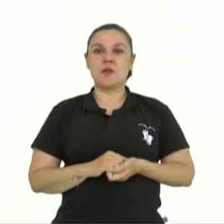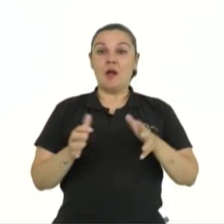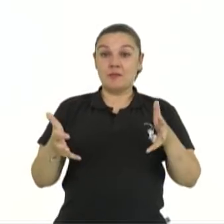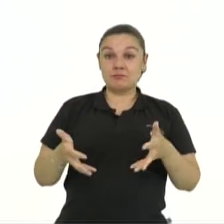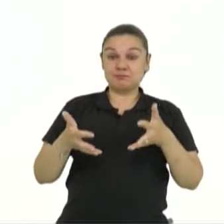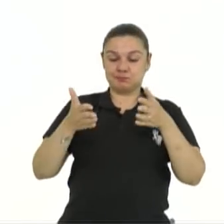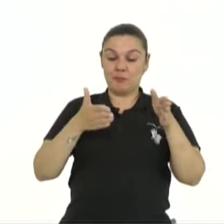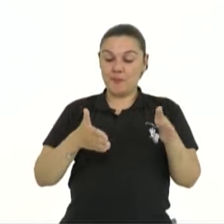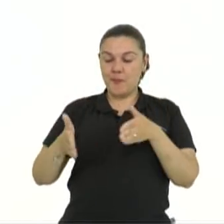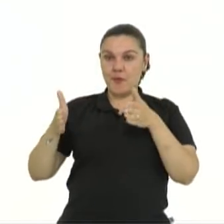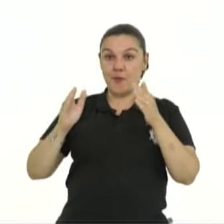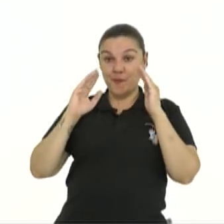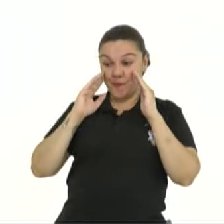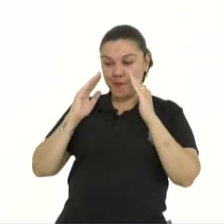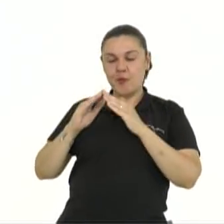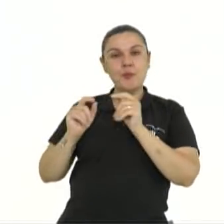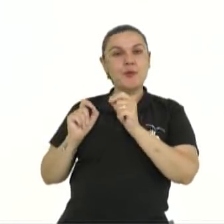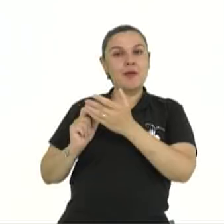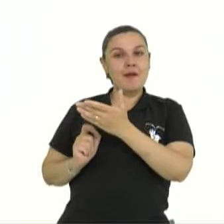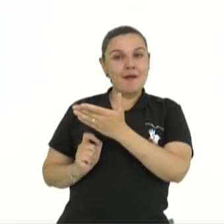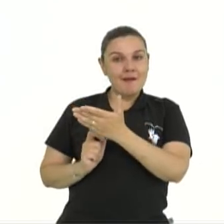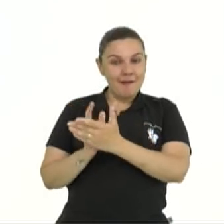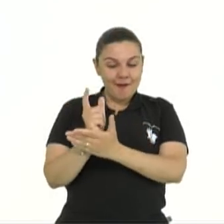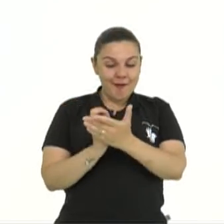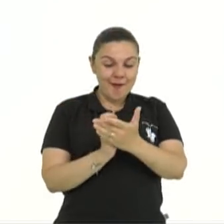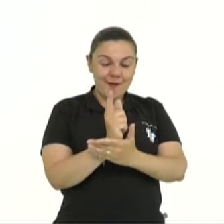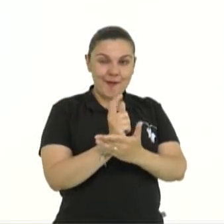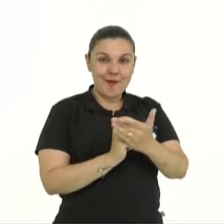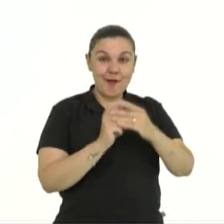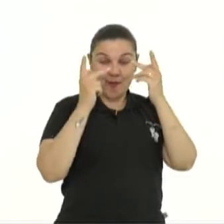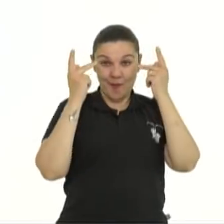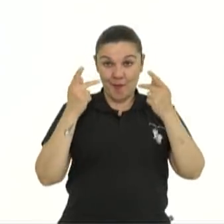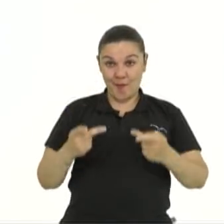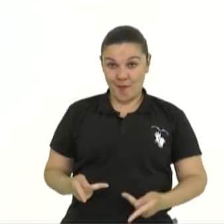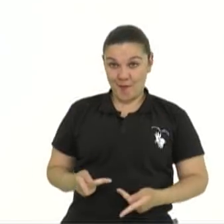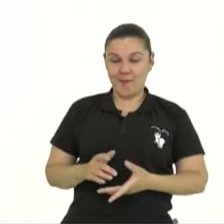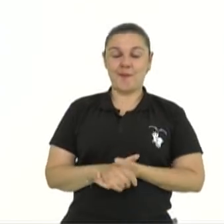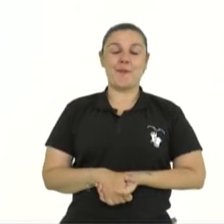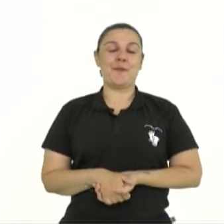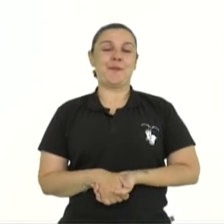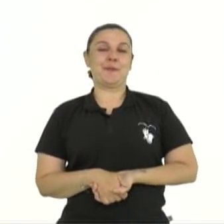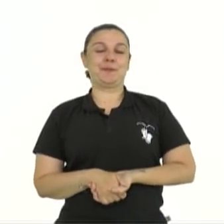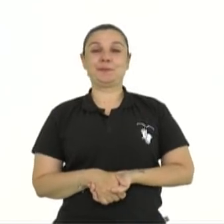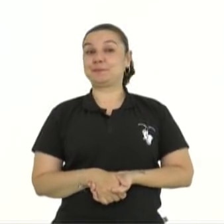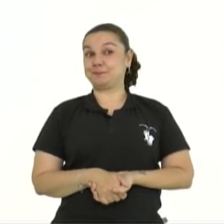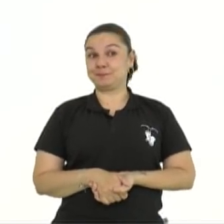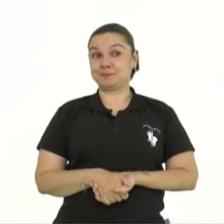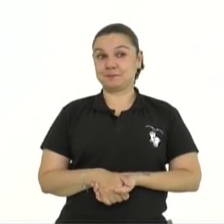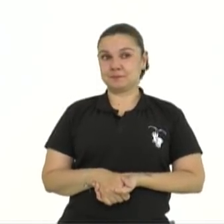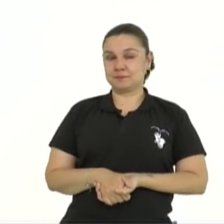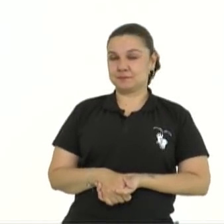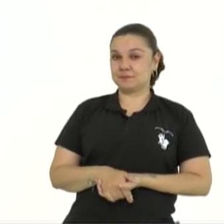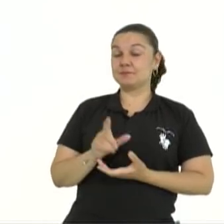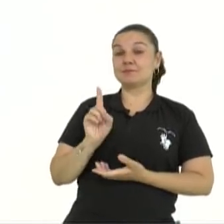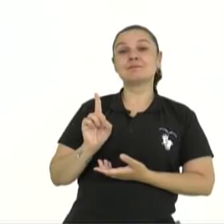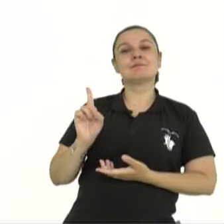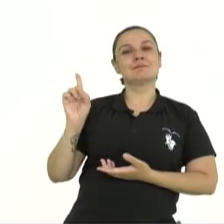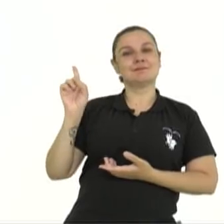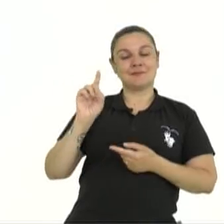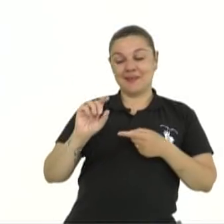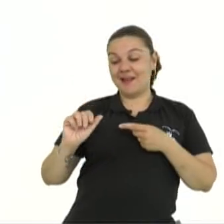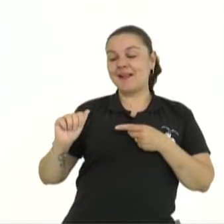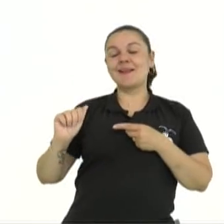sua produção destinada diretamente para o mercado consumidor. Nós estamos falando de quem?